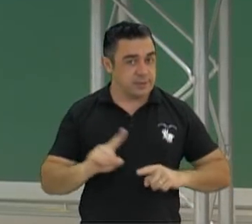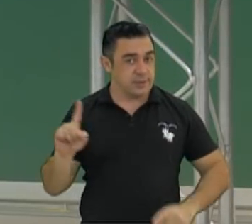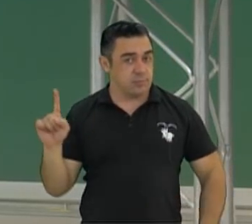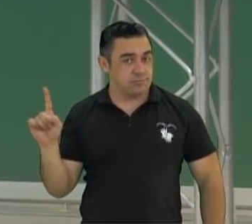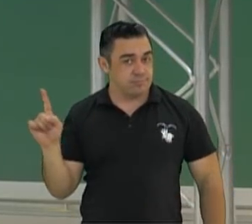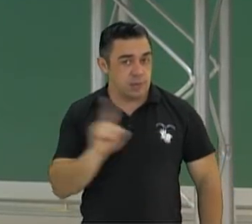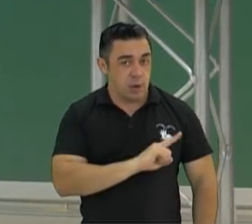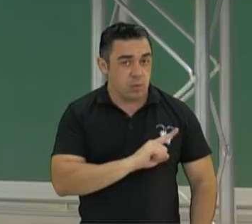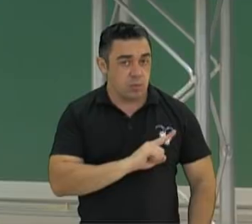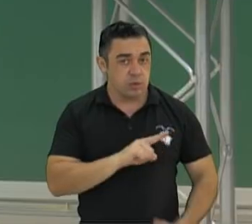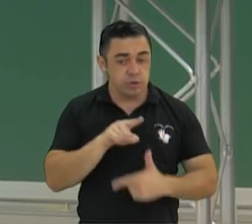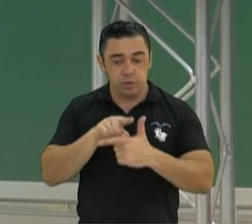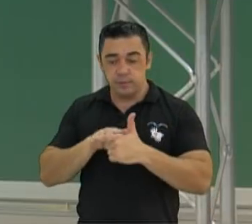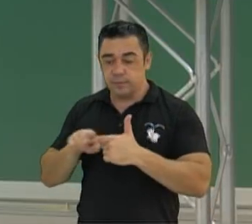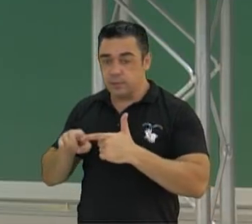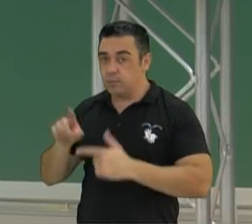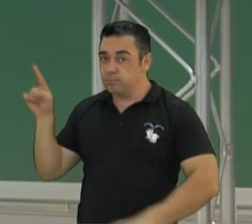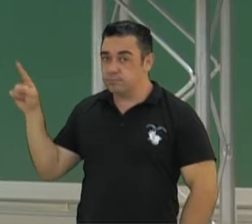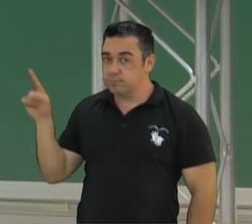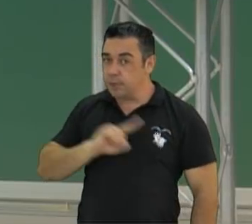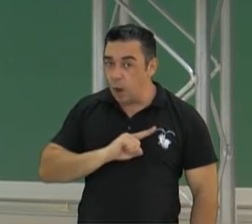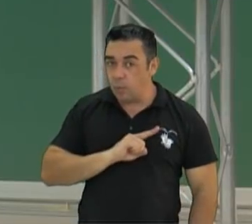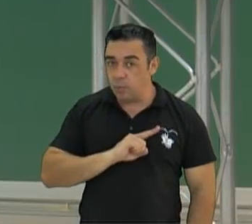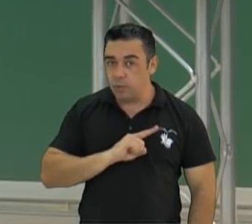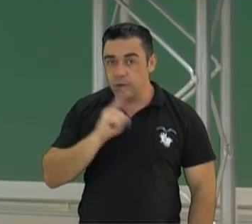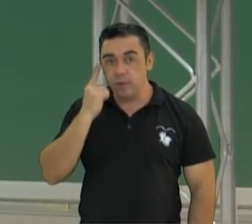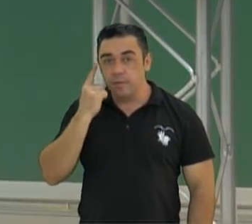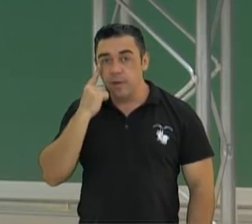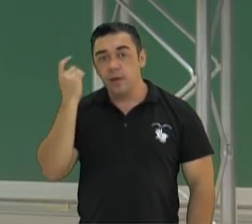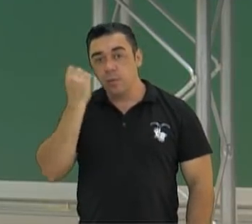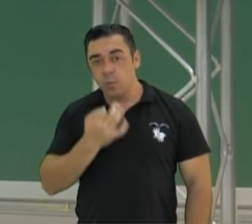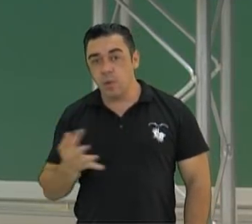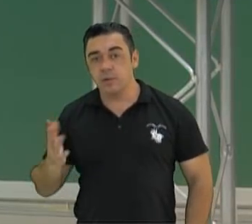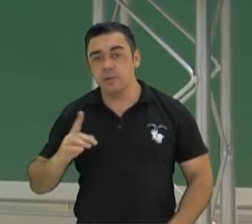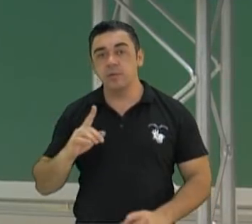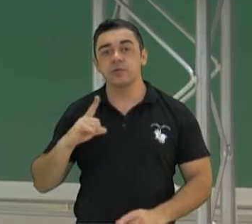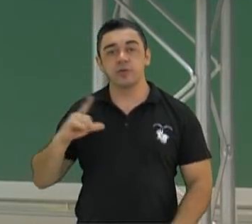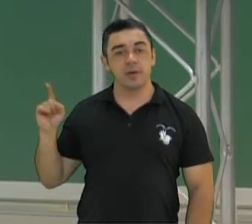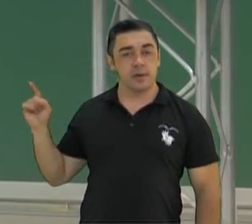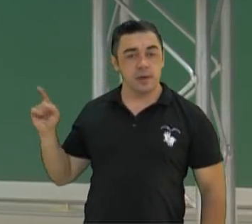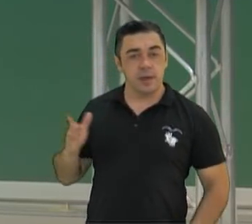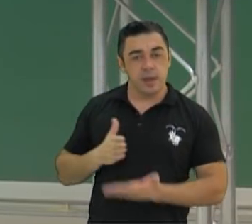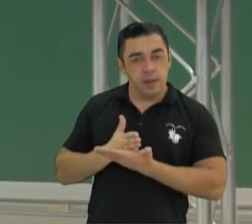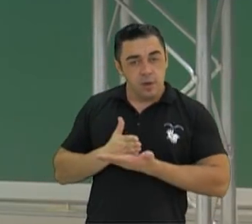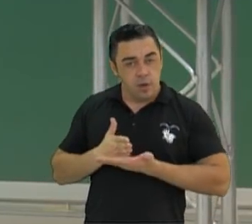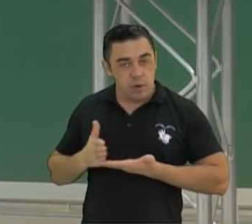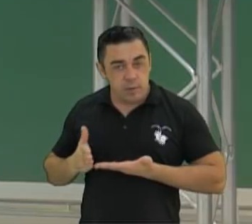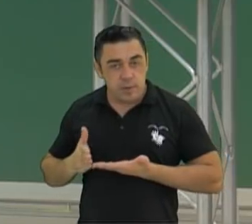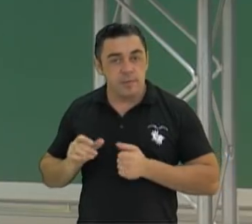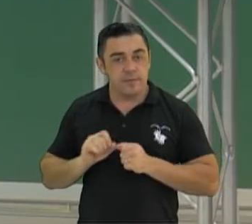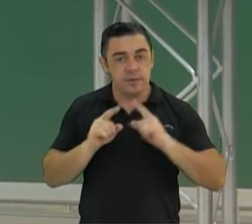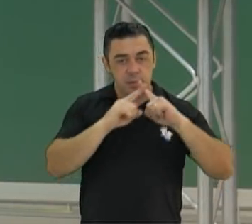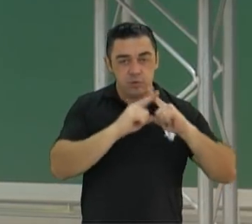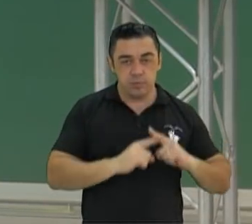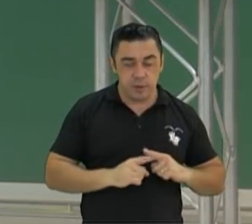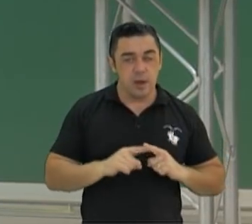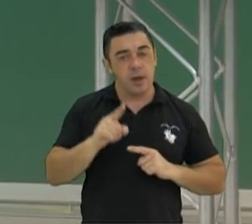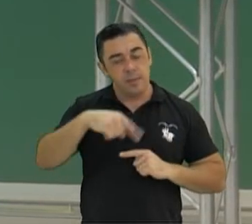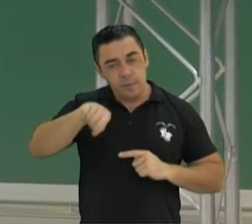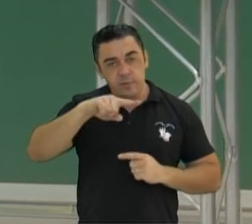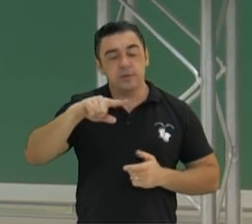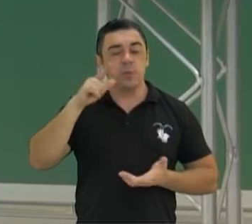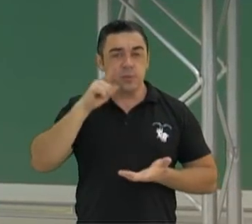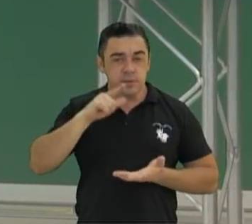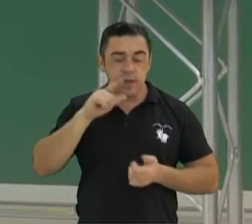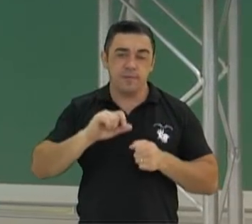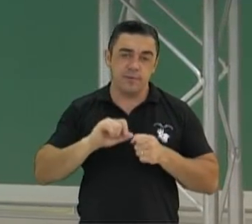tá bom? Você tem que contar quantas casas decimais tinham nos números lá no início para multiplicar. É quantas casas decimais vão ter